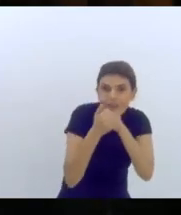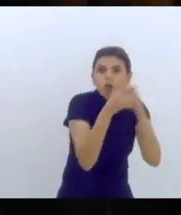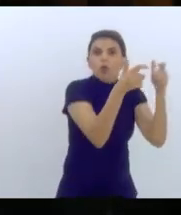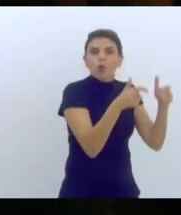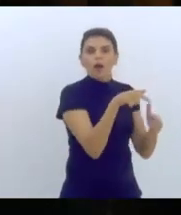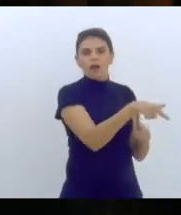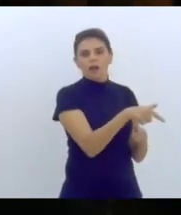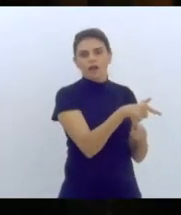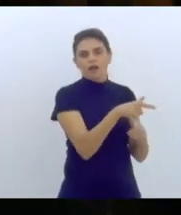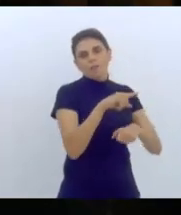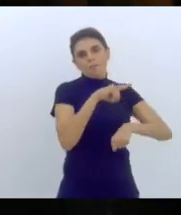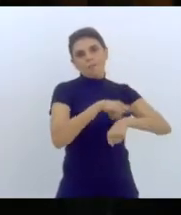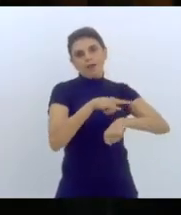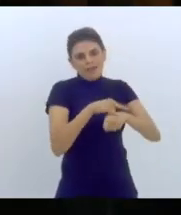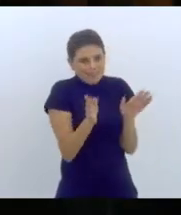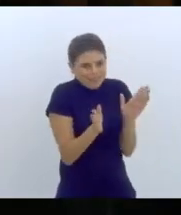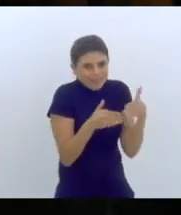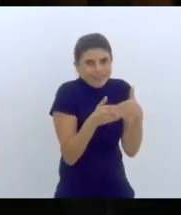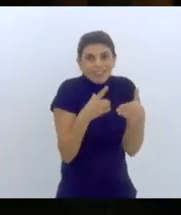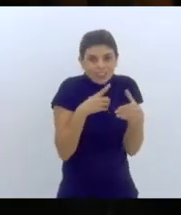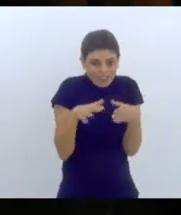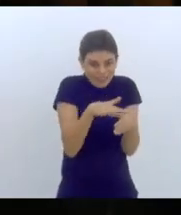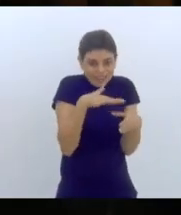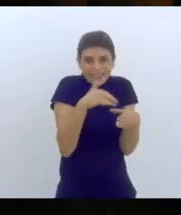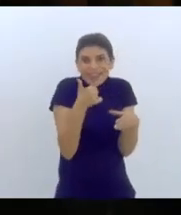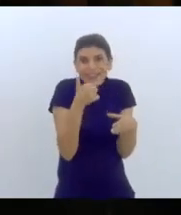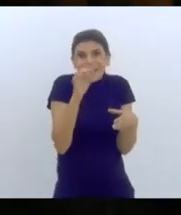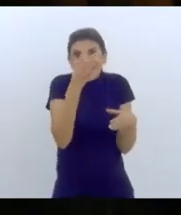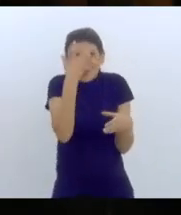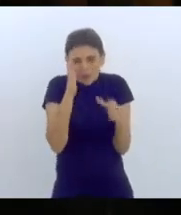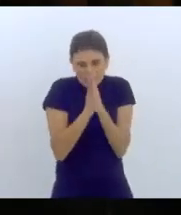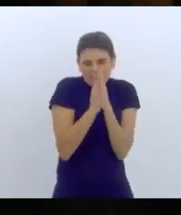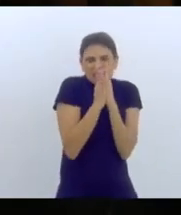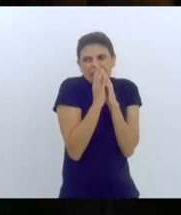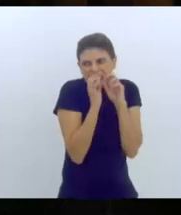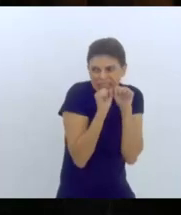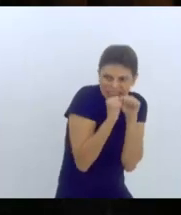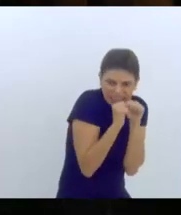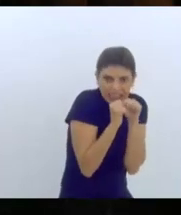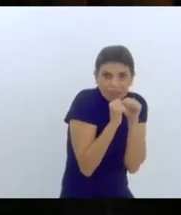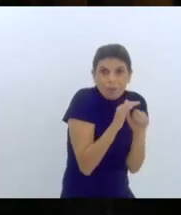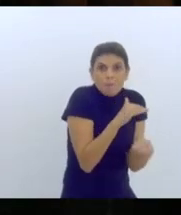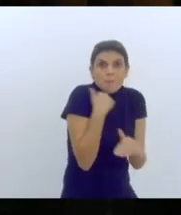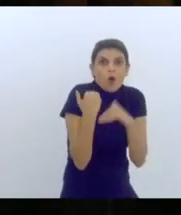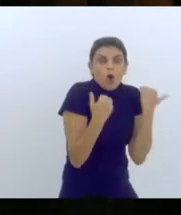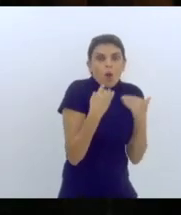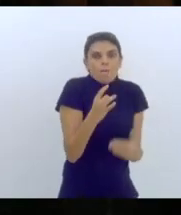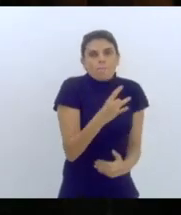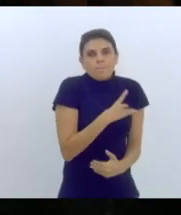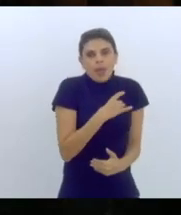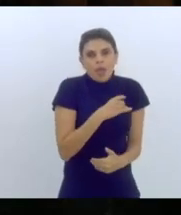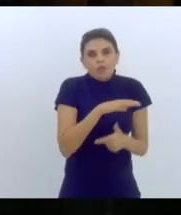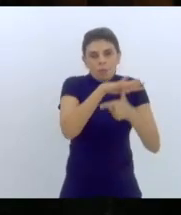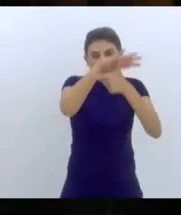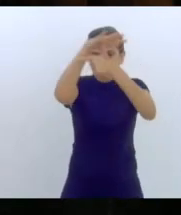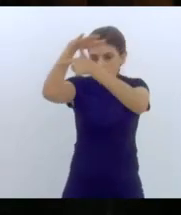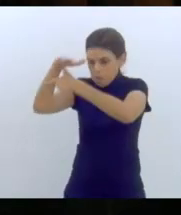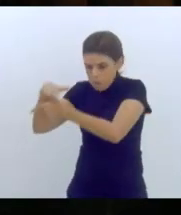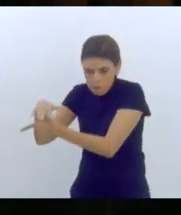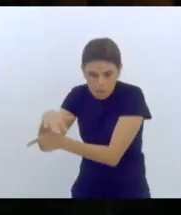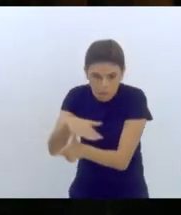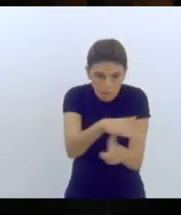casa. Um banheiro 3x4 que cabia 10 pessoas amontoadas para não ser morta com a bala do Estado também.